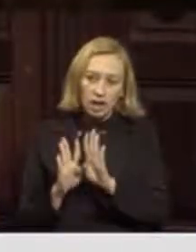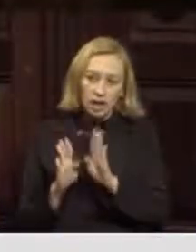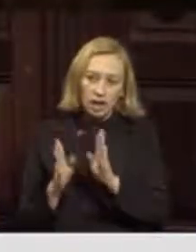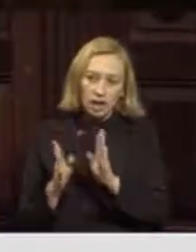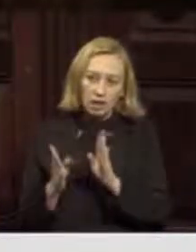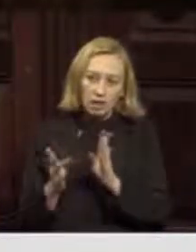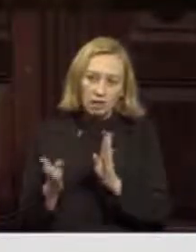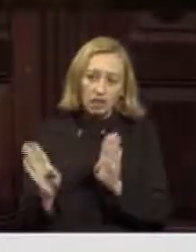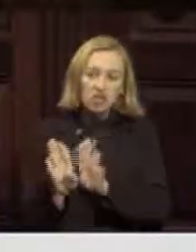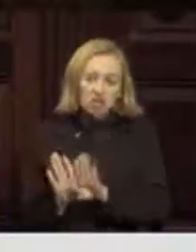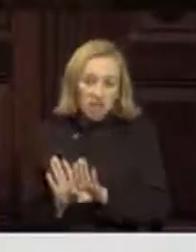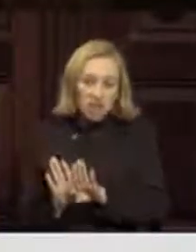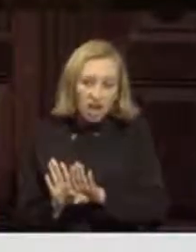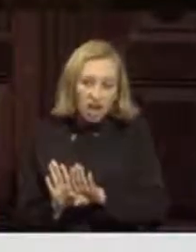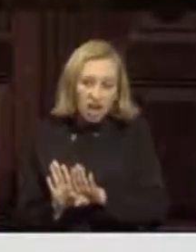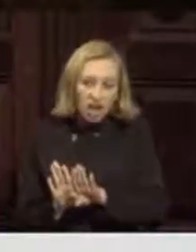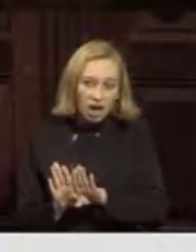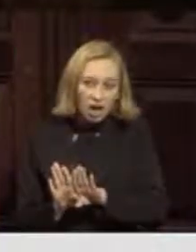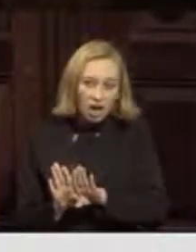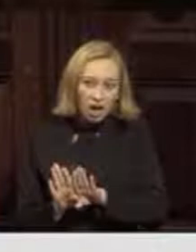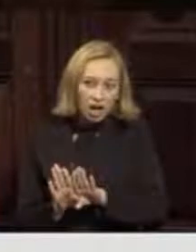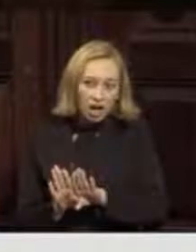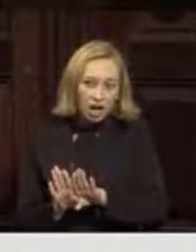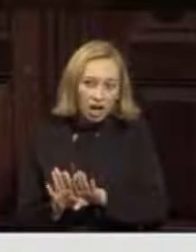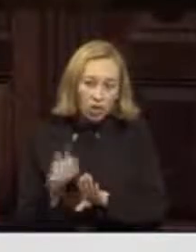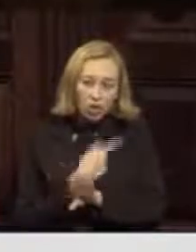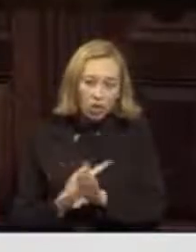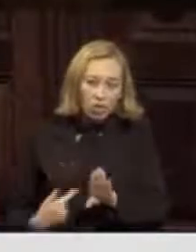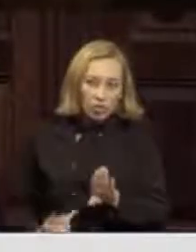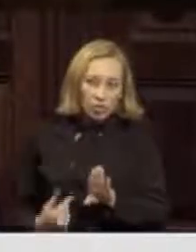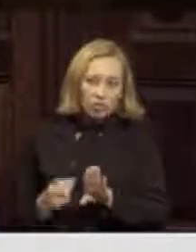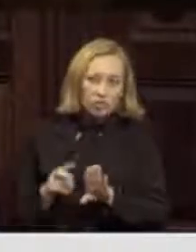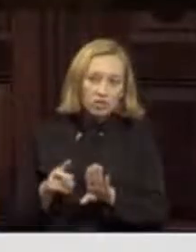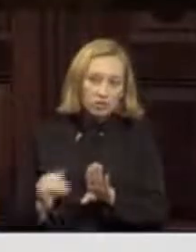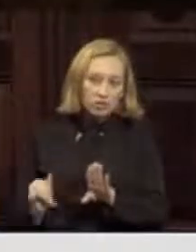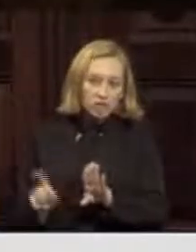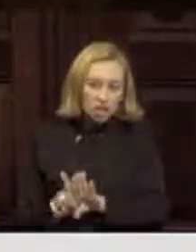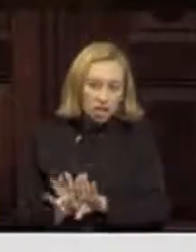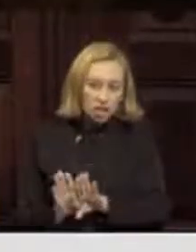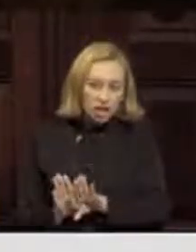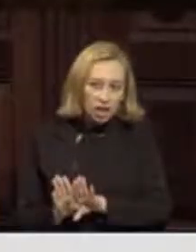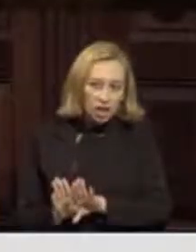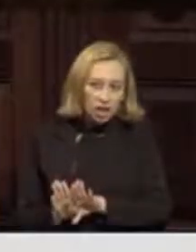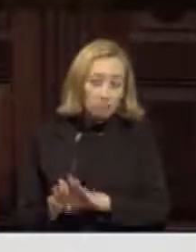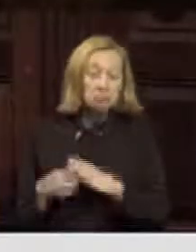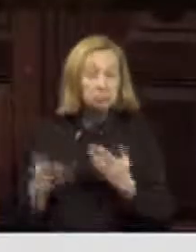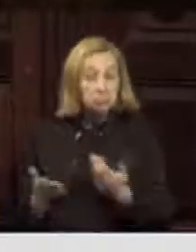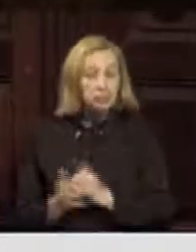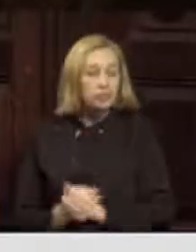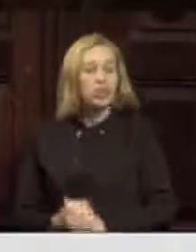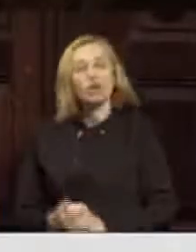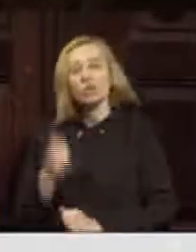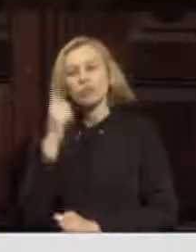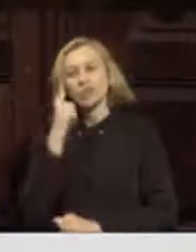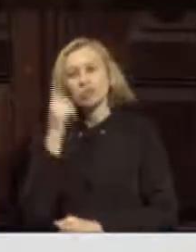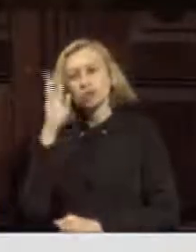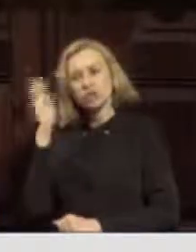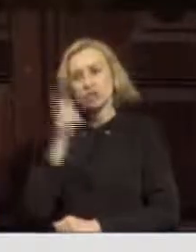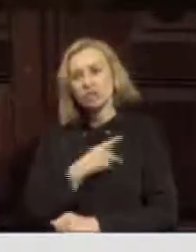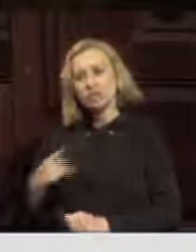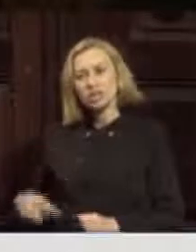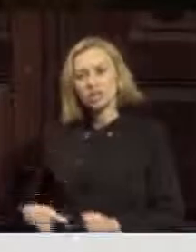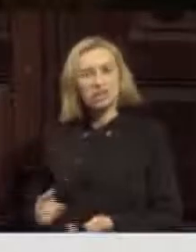Será que o governo do Estado fechará o Colégio Agrícola de Campos? E aí me reporto, presidente,